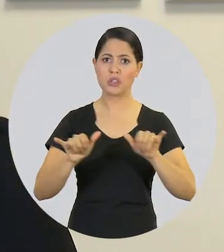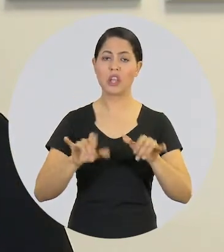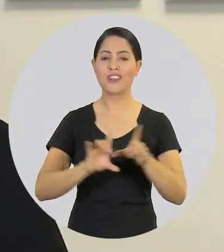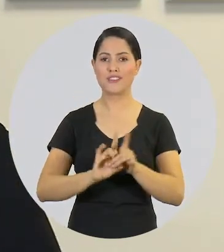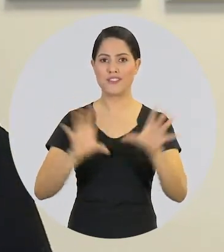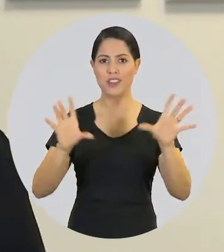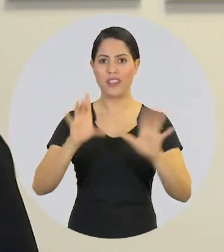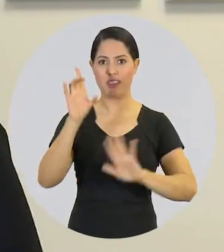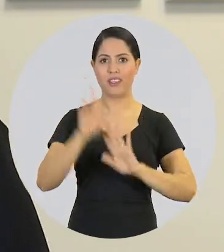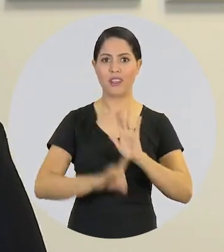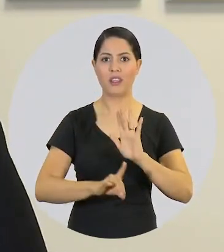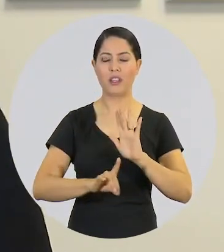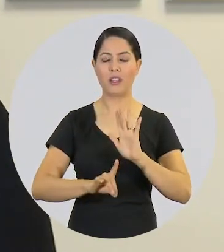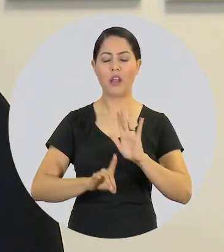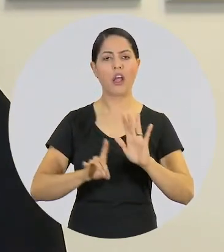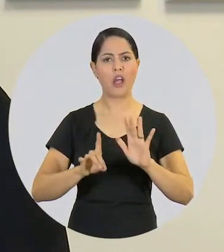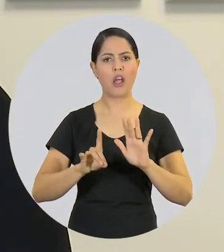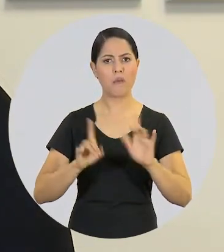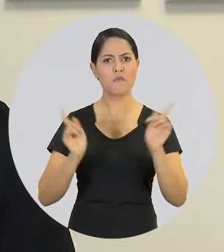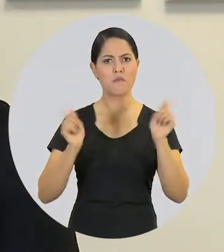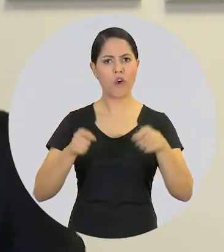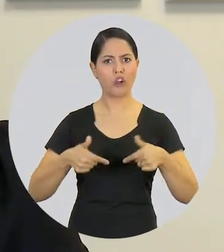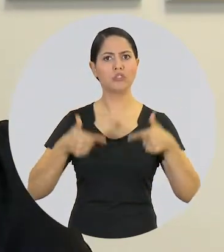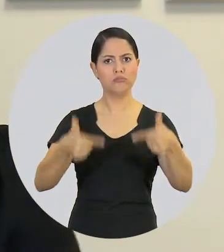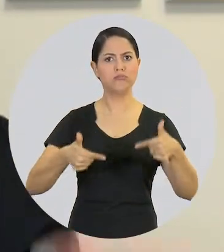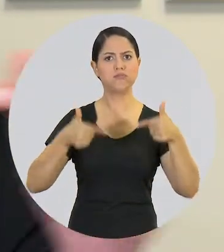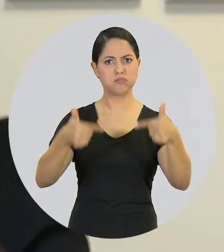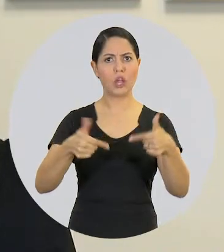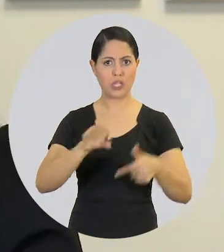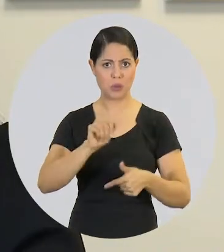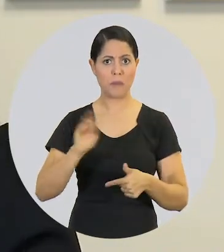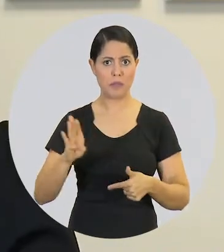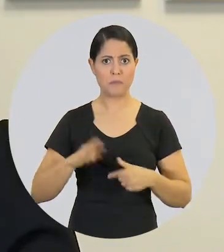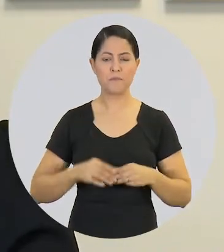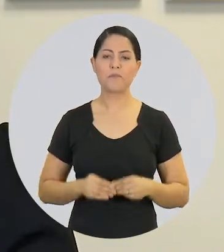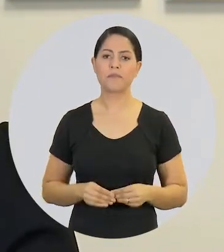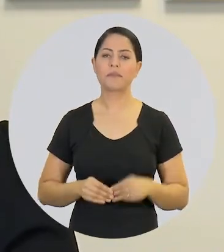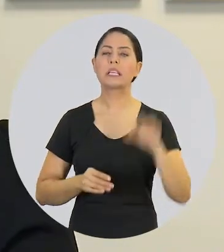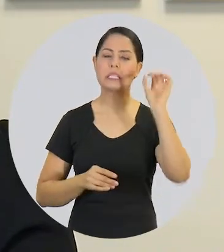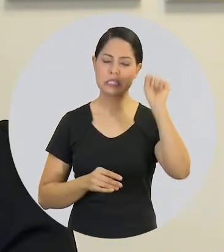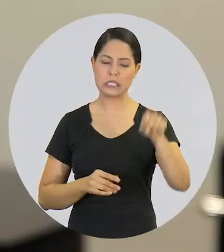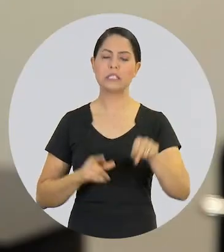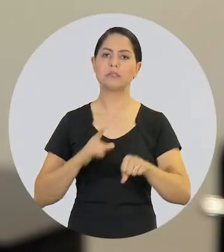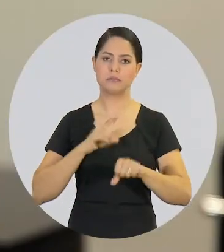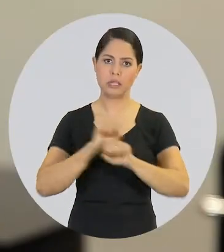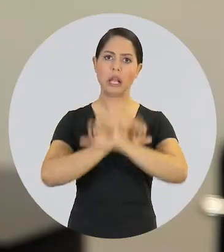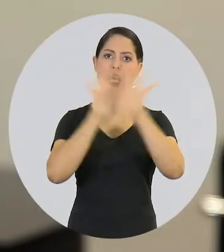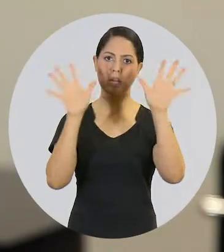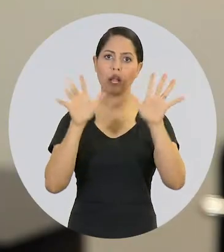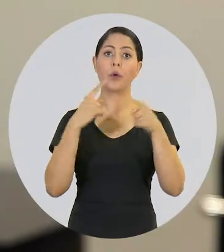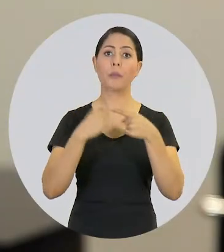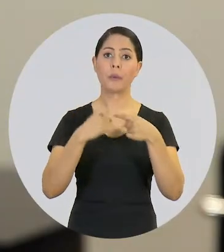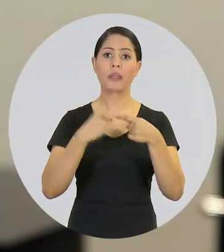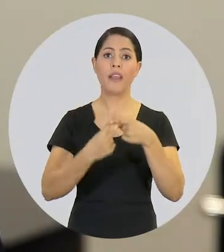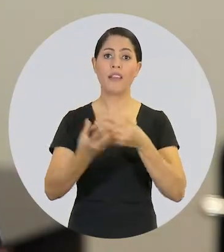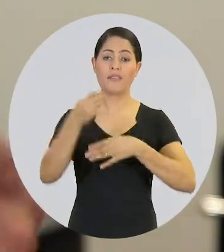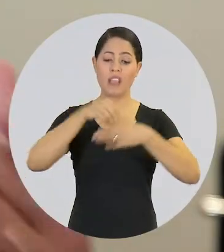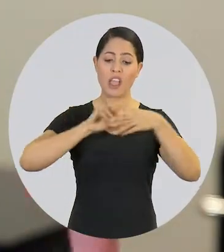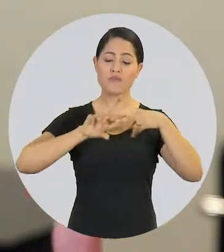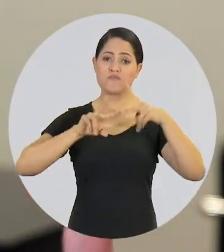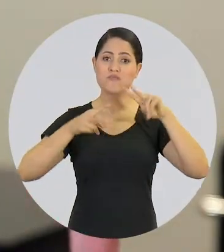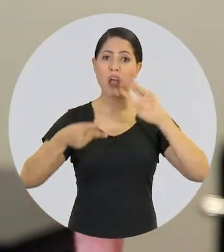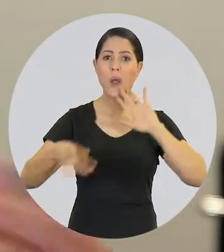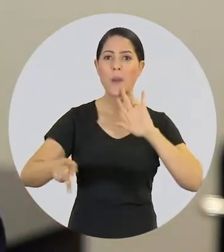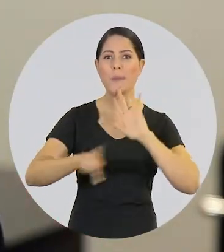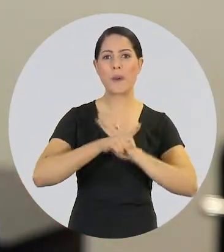que o Estado Democrático de Direito é uma bandeira fortíssima dentro da OAB? Sem dúvida nenhuma. Está no